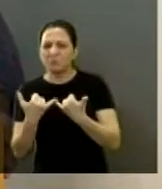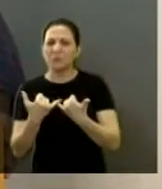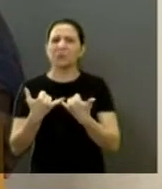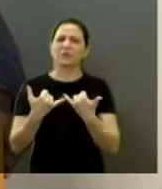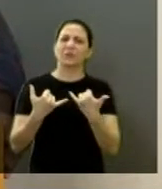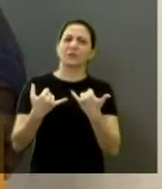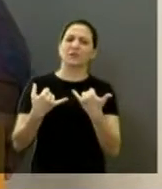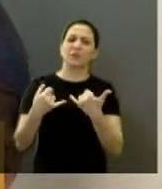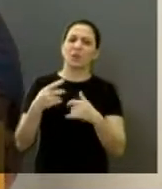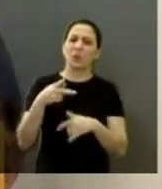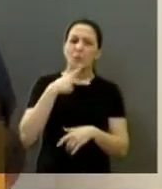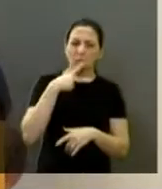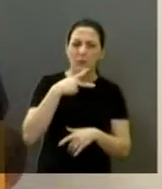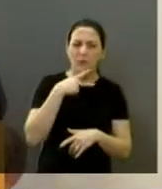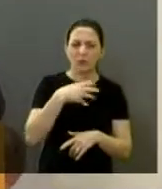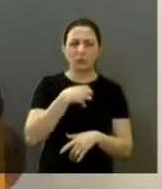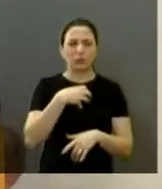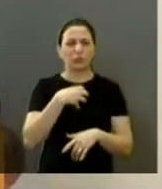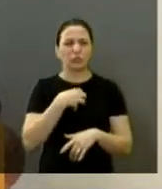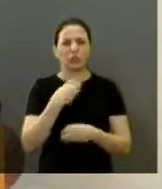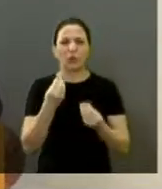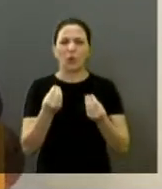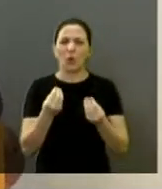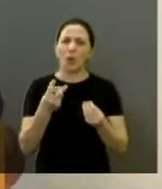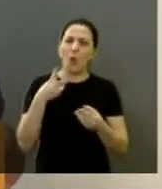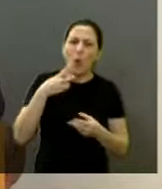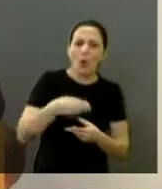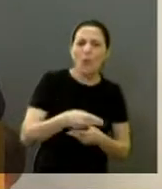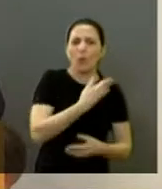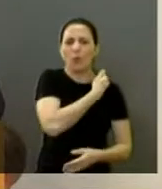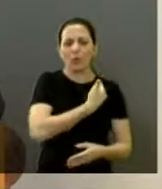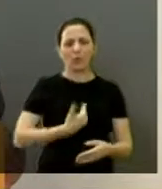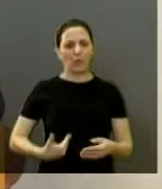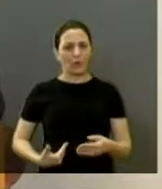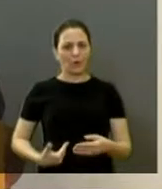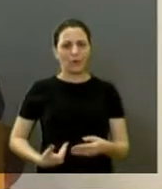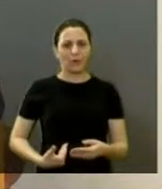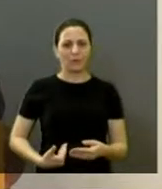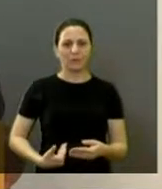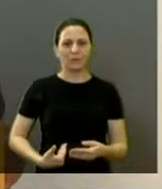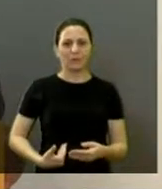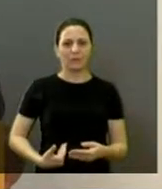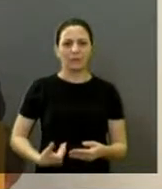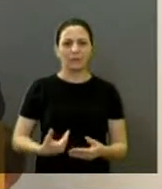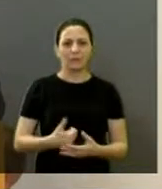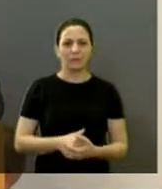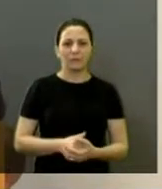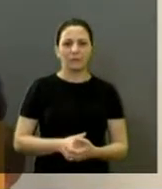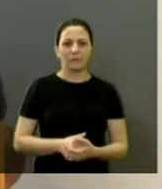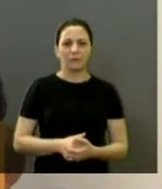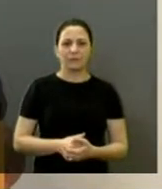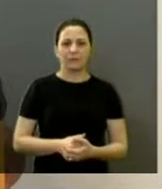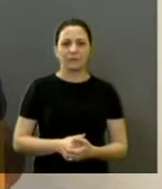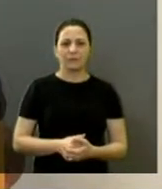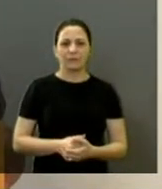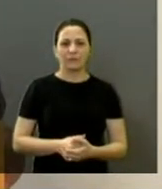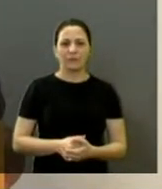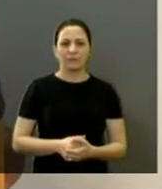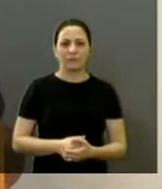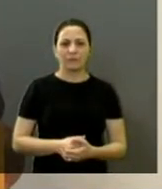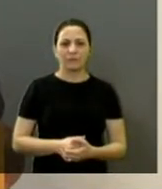e da forma que foi feito rompeu com o governo de fato